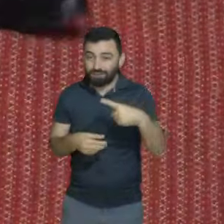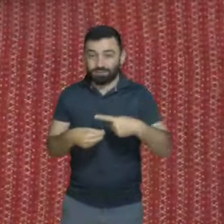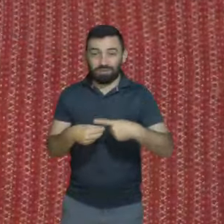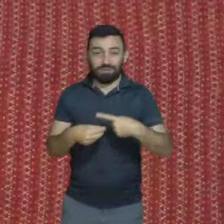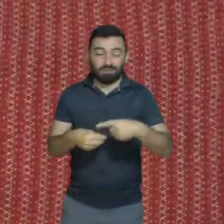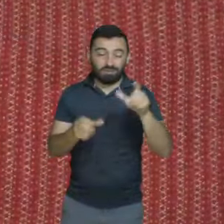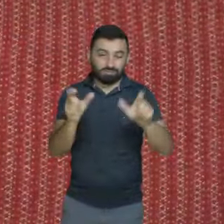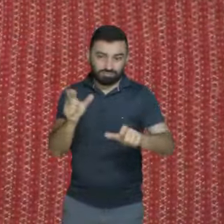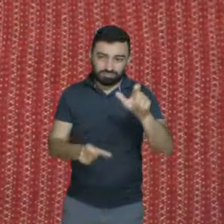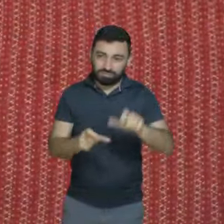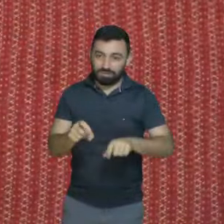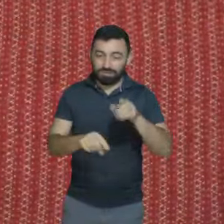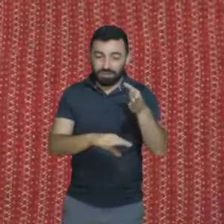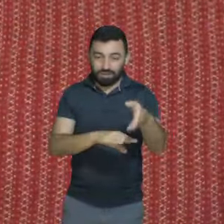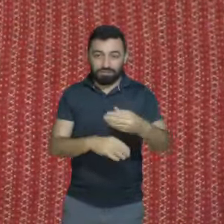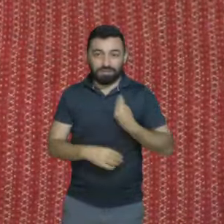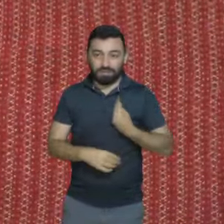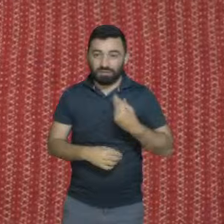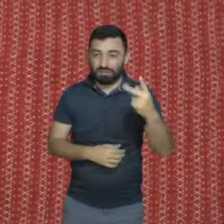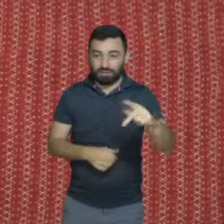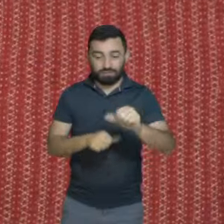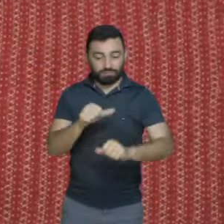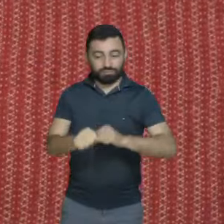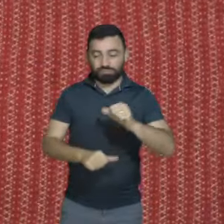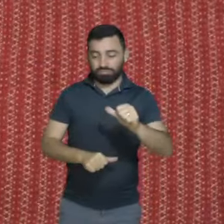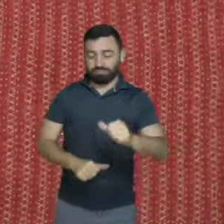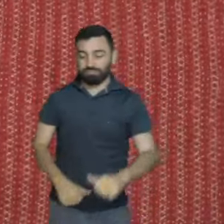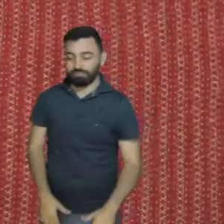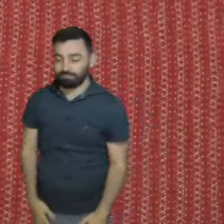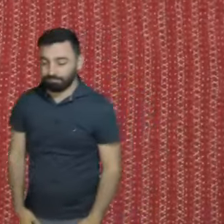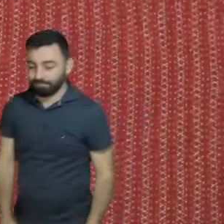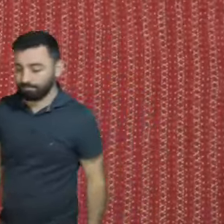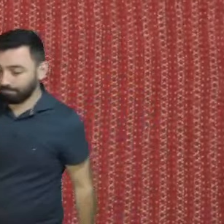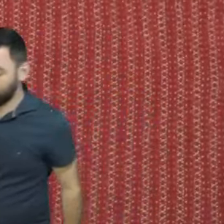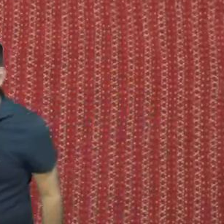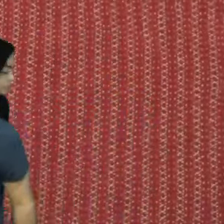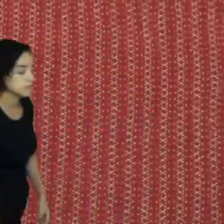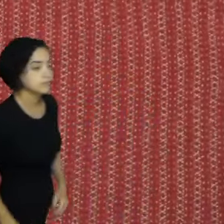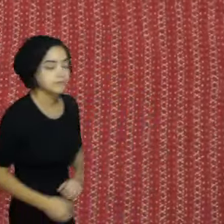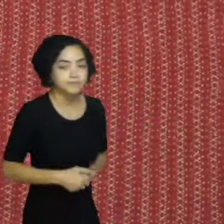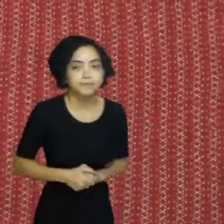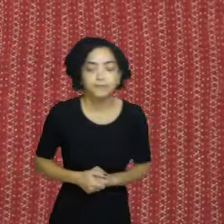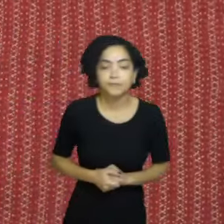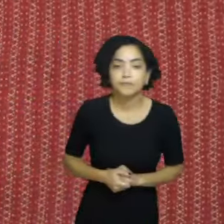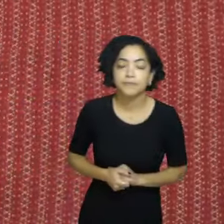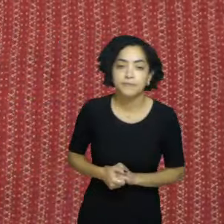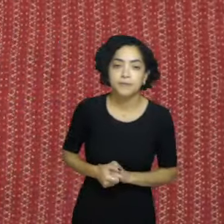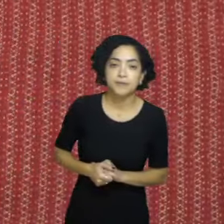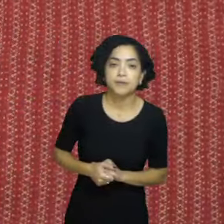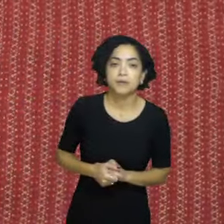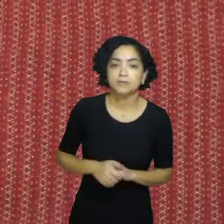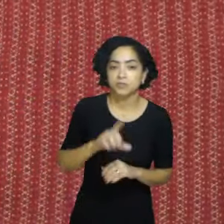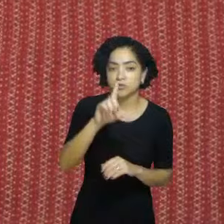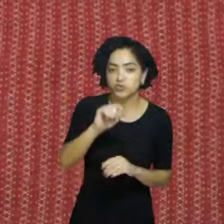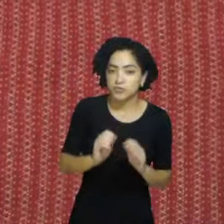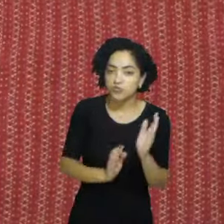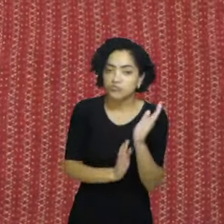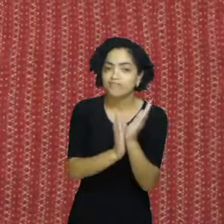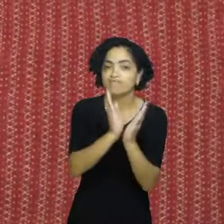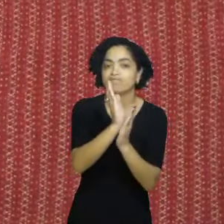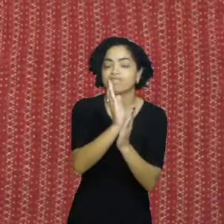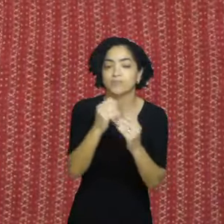é lá que tem que acontecer as transformações, é para lá que tem que voltar o recurso. Então, nós temos que diminuir a burocracia. Nós